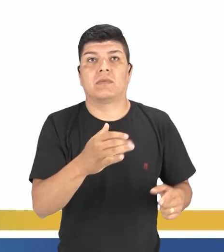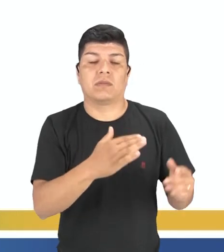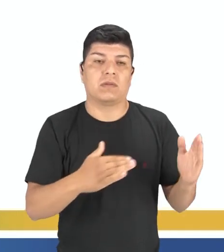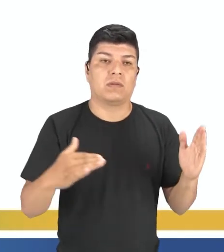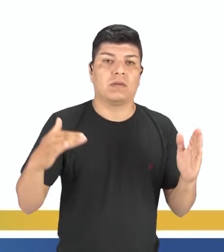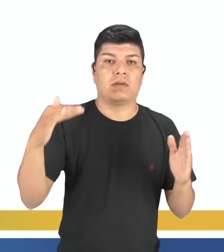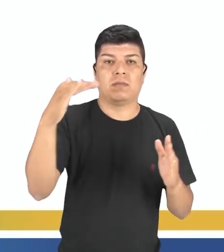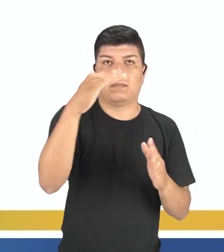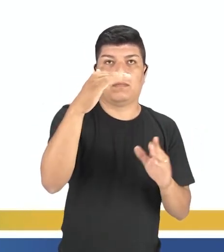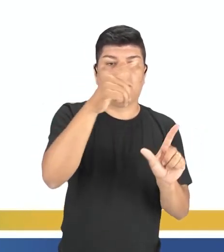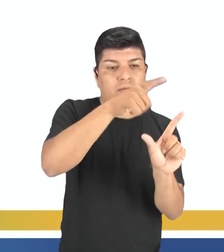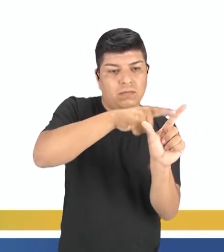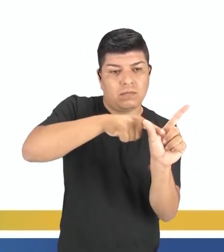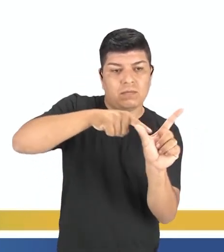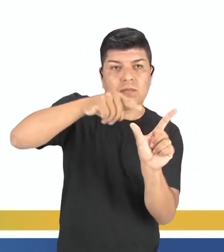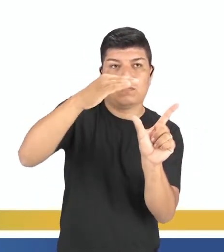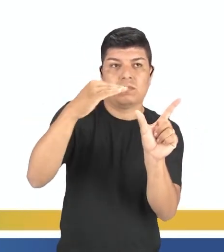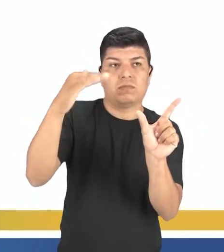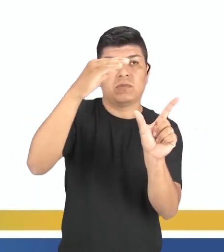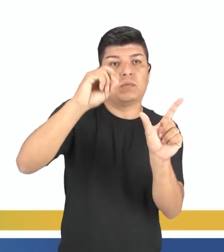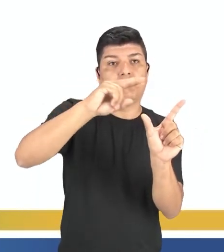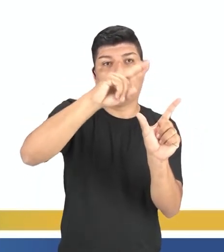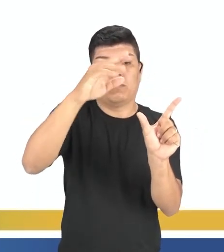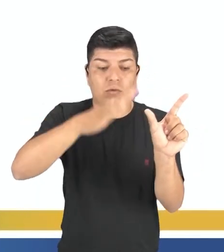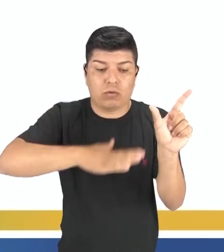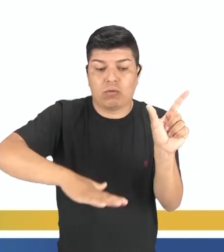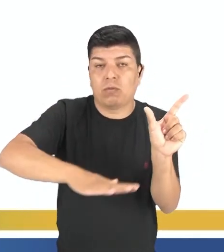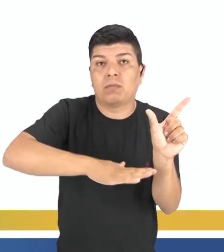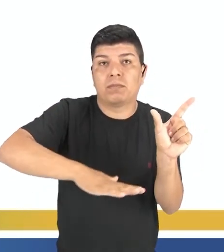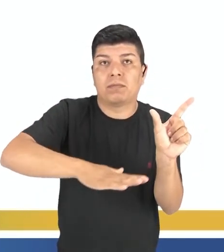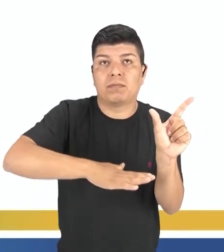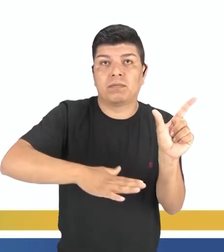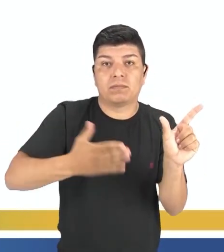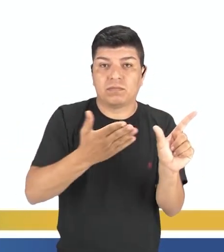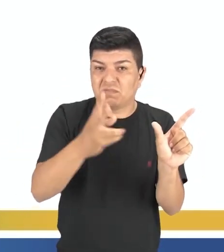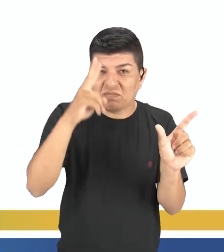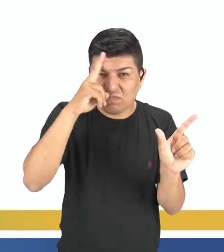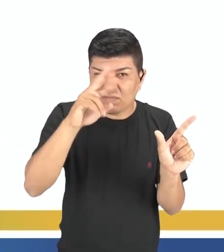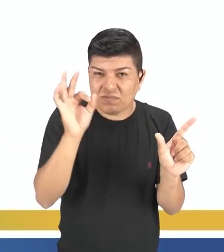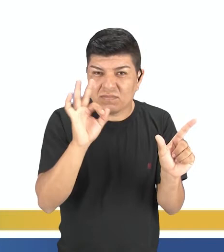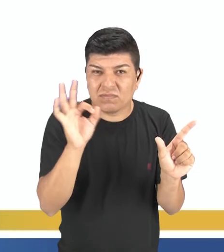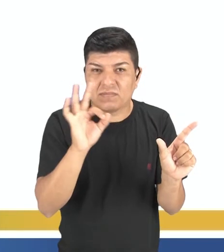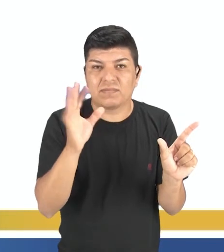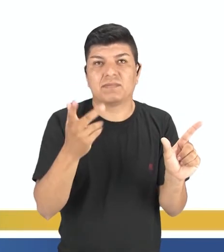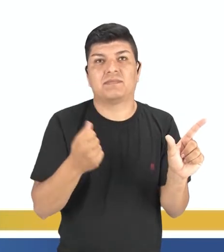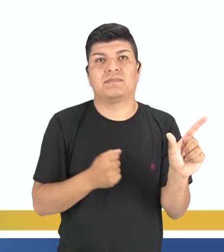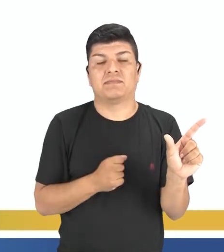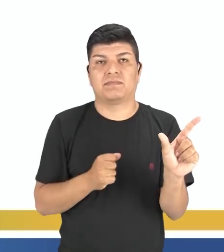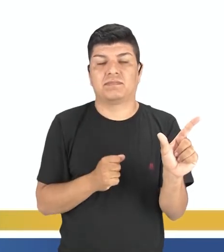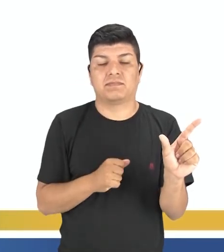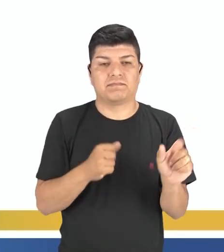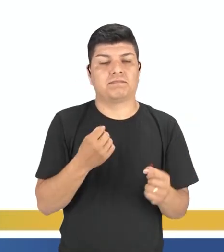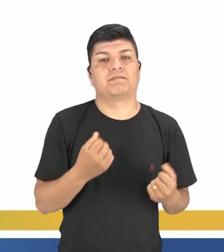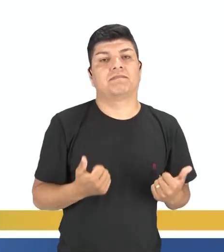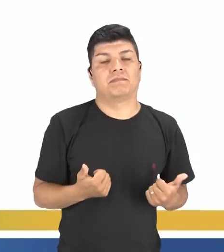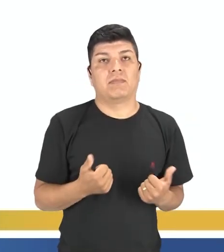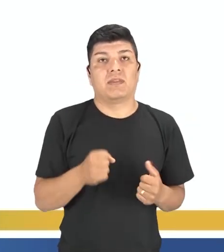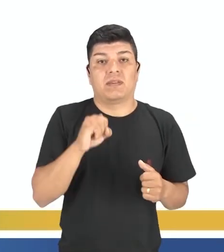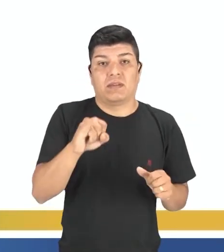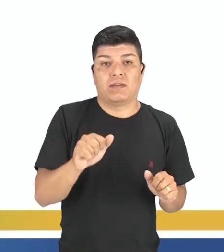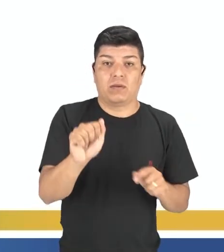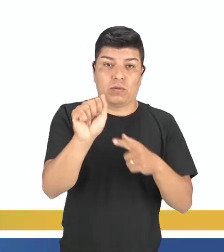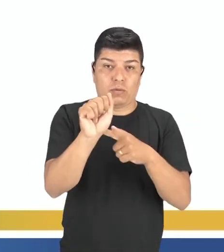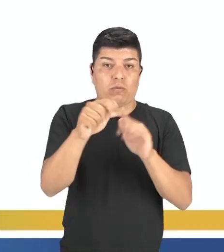cima ou se terá concavidade para baixo. Para você que não lembra a respeito da concavidade, bem, se o